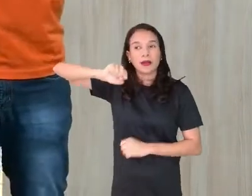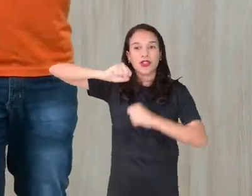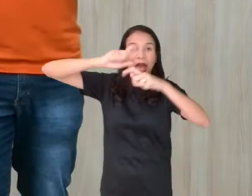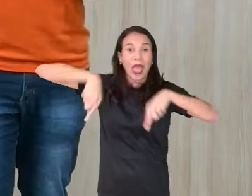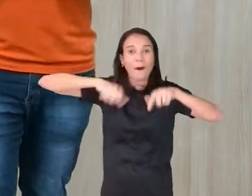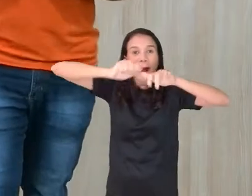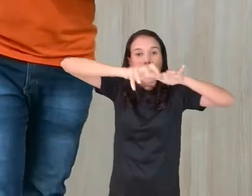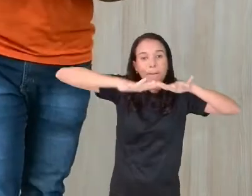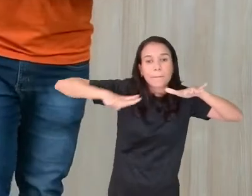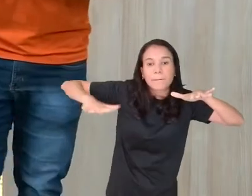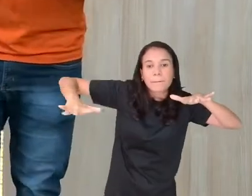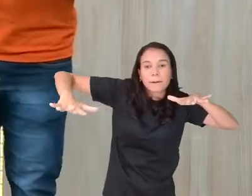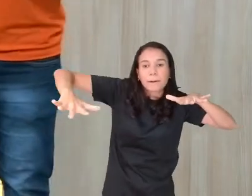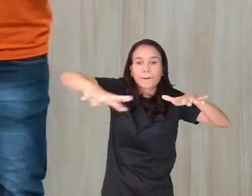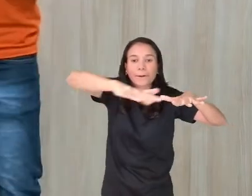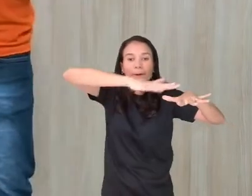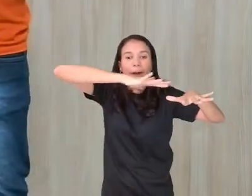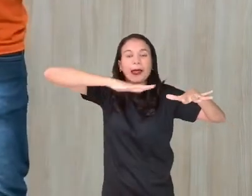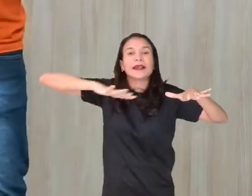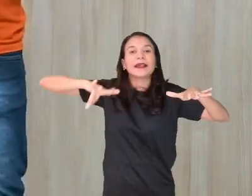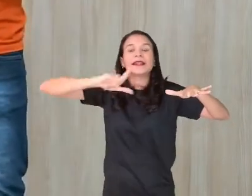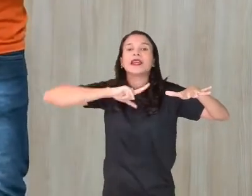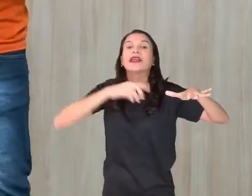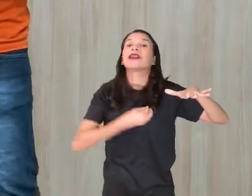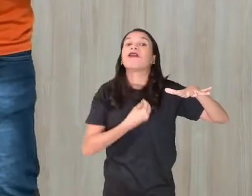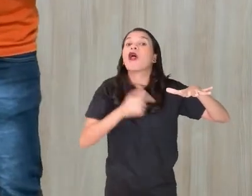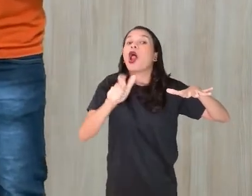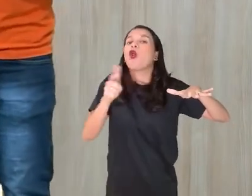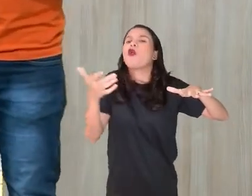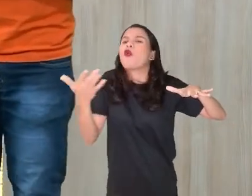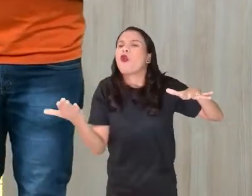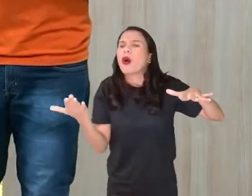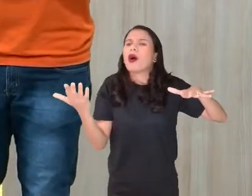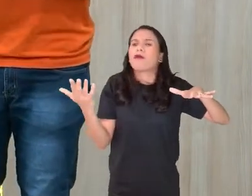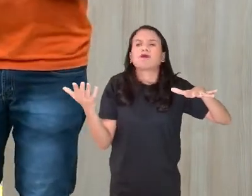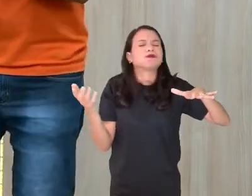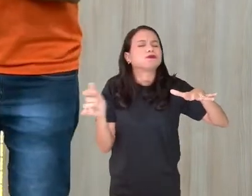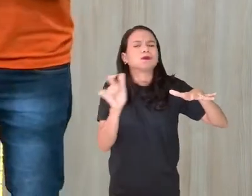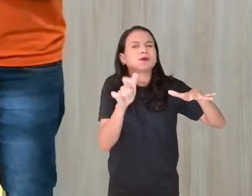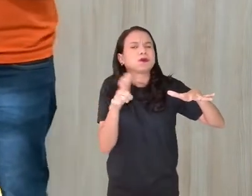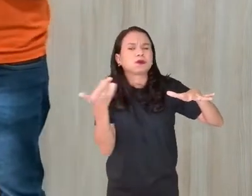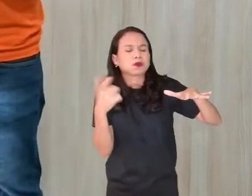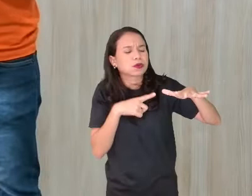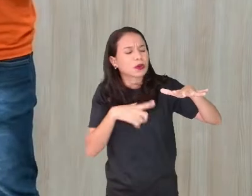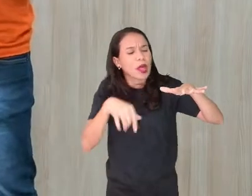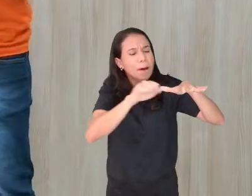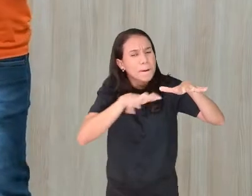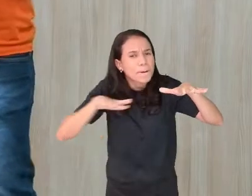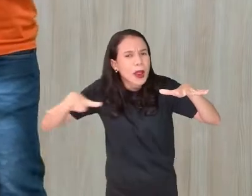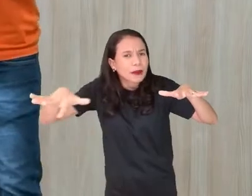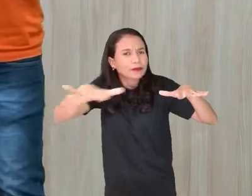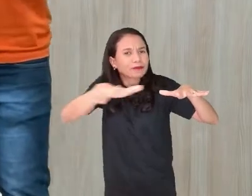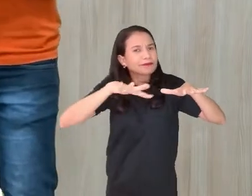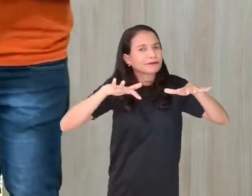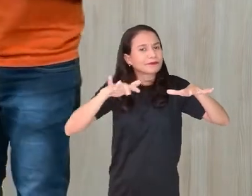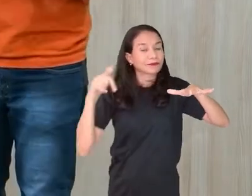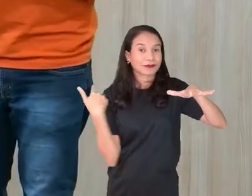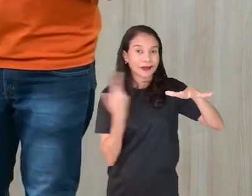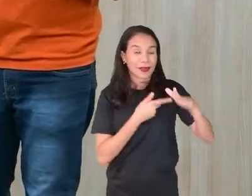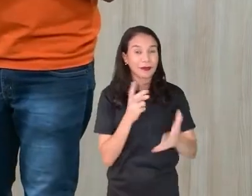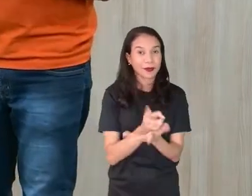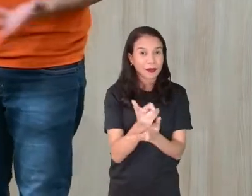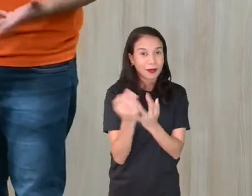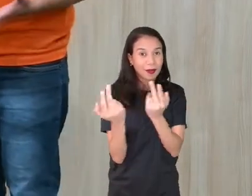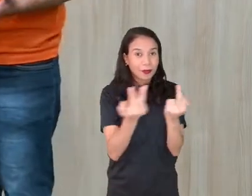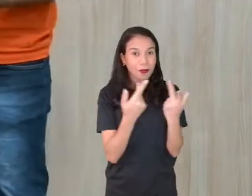né? E essa planície está localizada aonde, né? Onde é que ela se localiza? Eu falei que a gente ia continuar na mesma